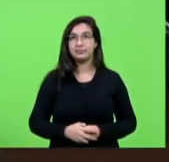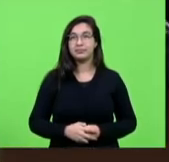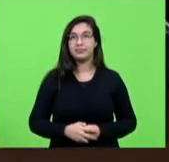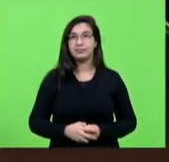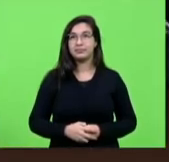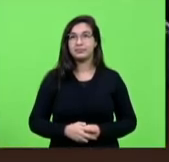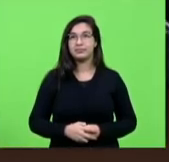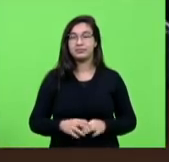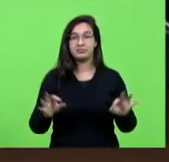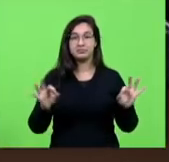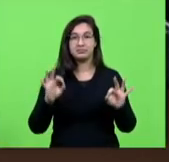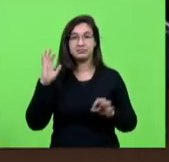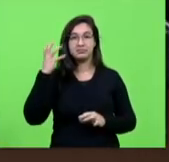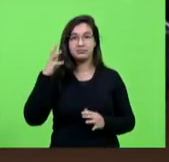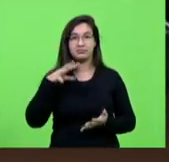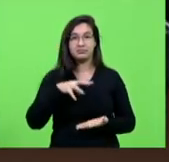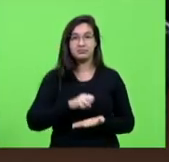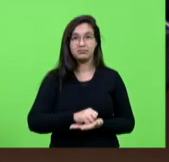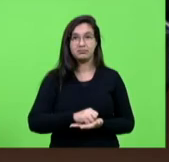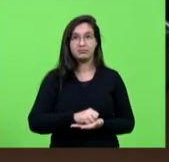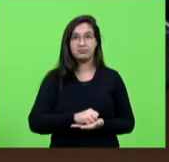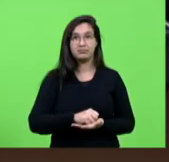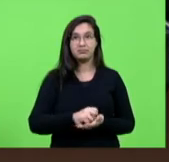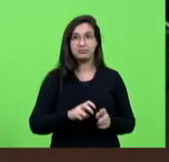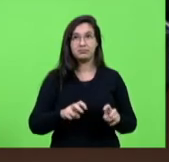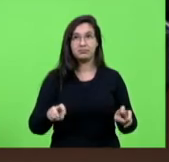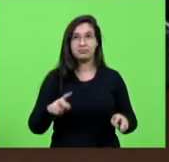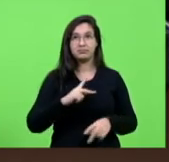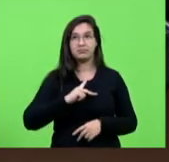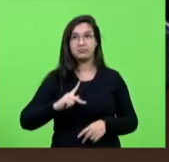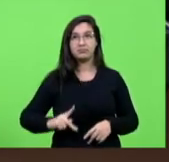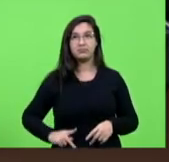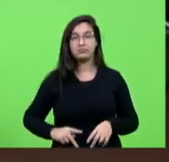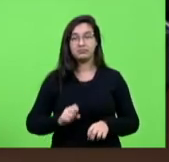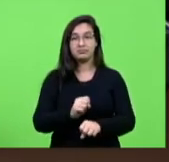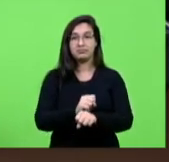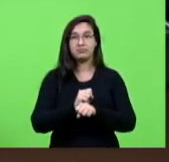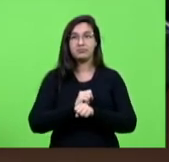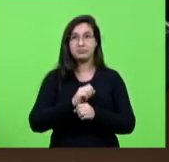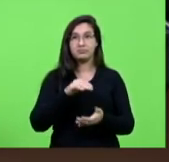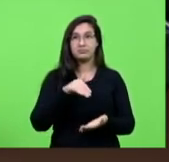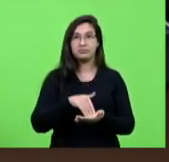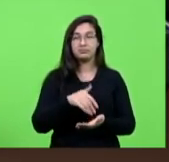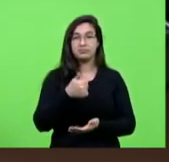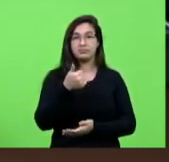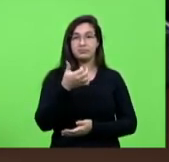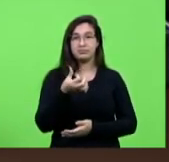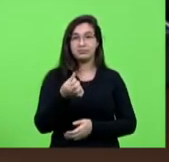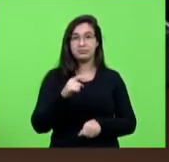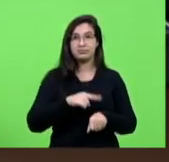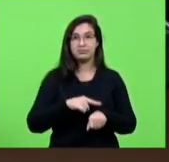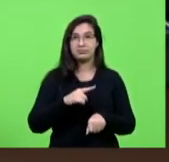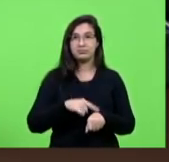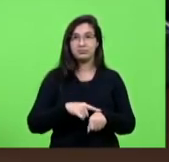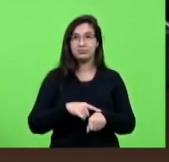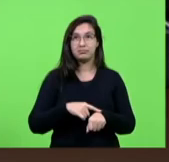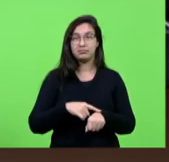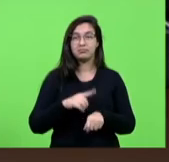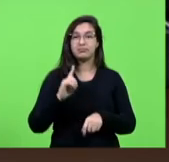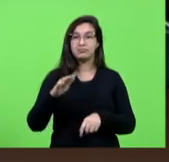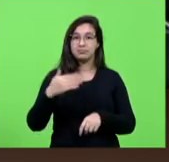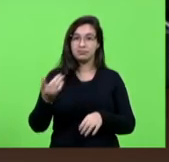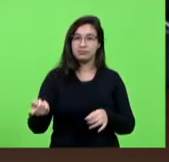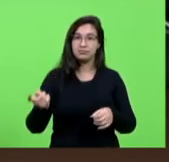Não havendo mais oradores inscritos nas bancadas, esta presidência suspende a sessão até às 16 horas para que nós possamos